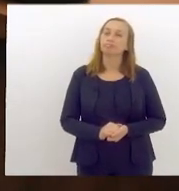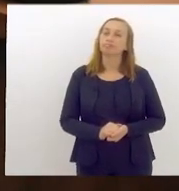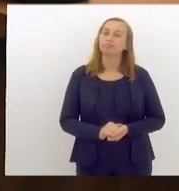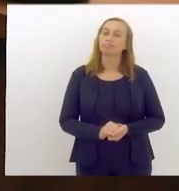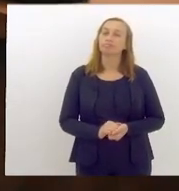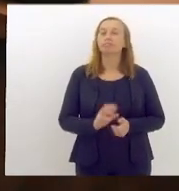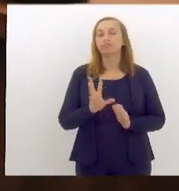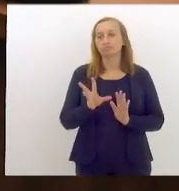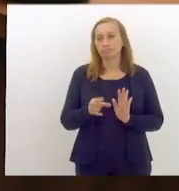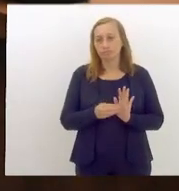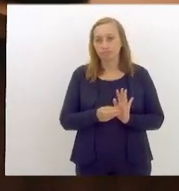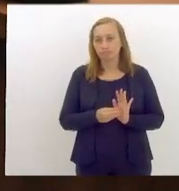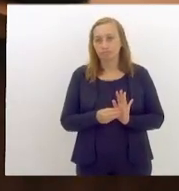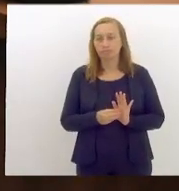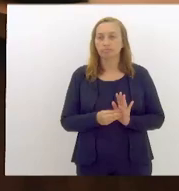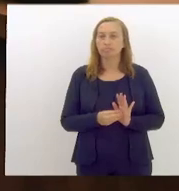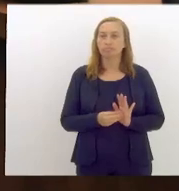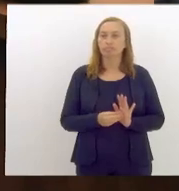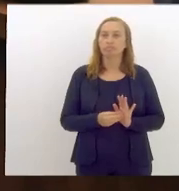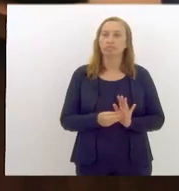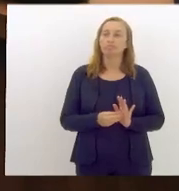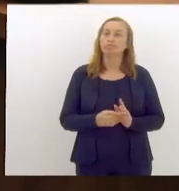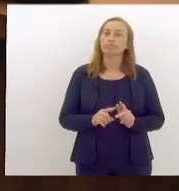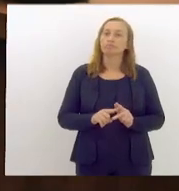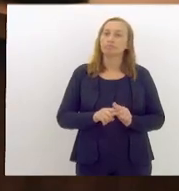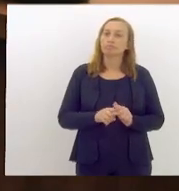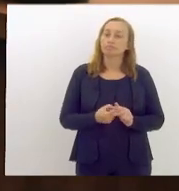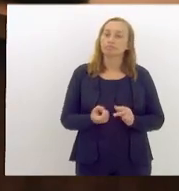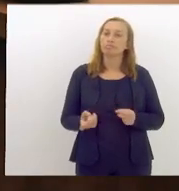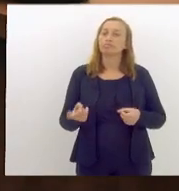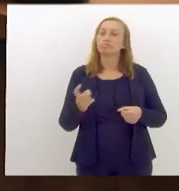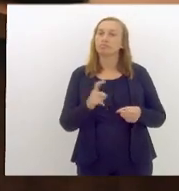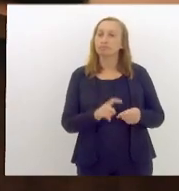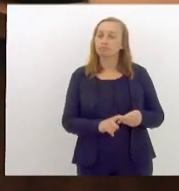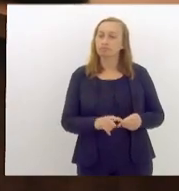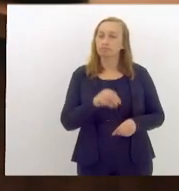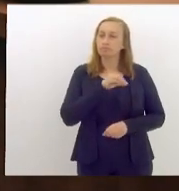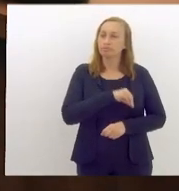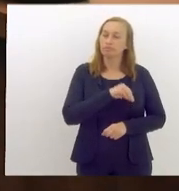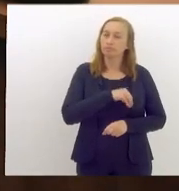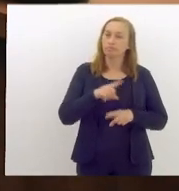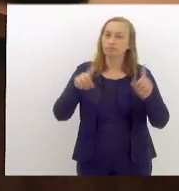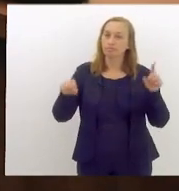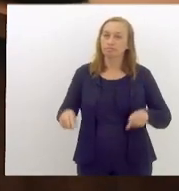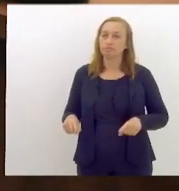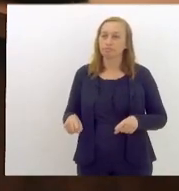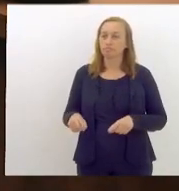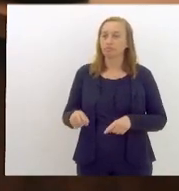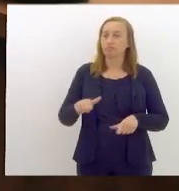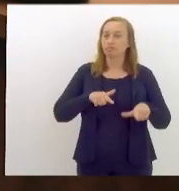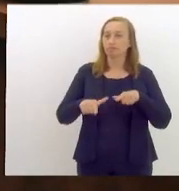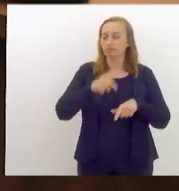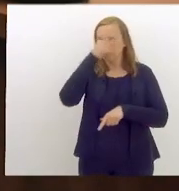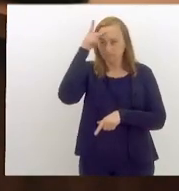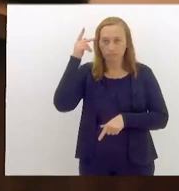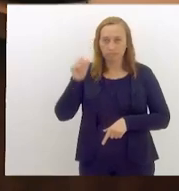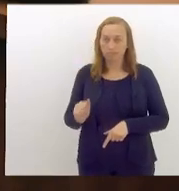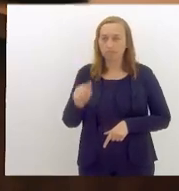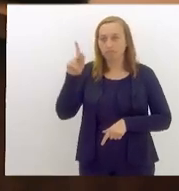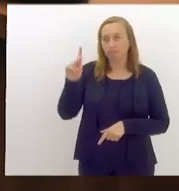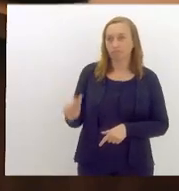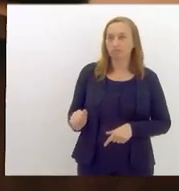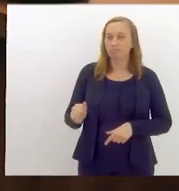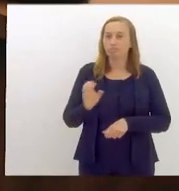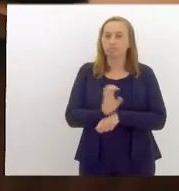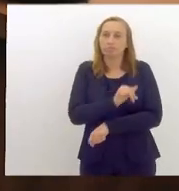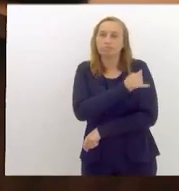ementa dispõe sobre a recomposição da remuneração dos Servidores ativos e inativos e pensionistas do Estado do Rio